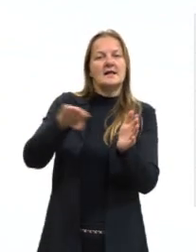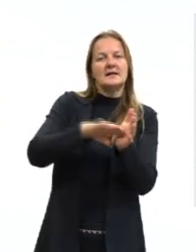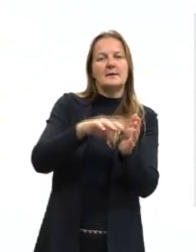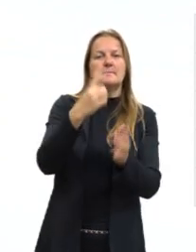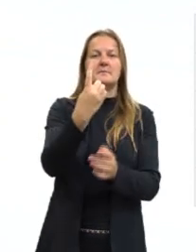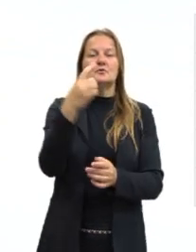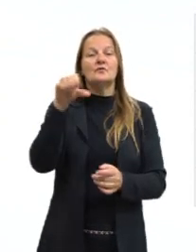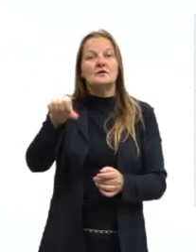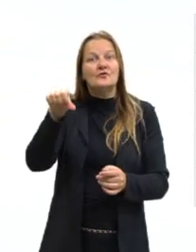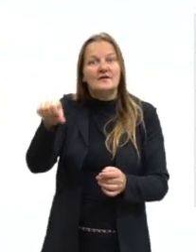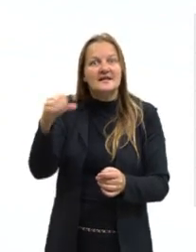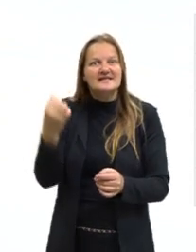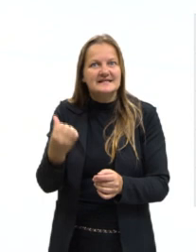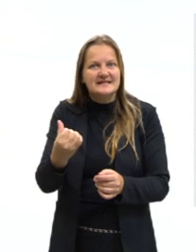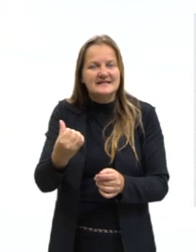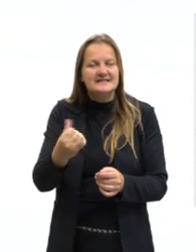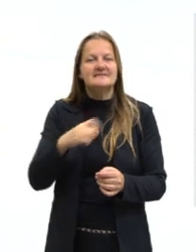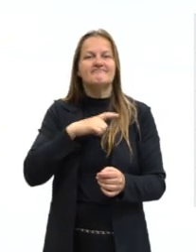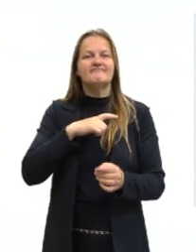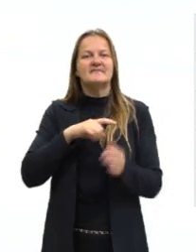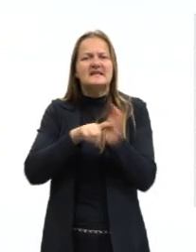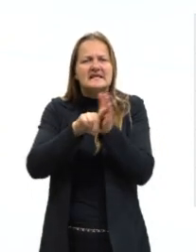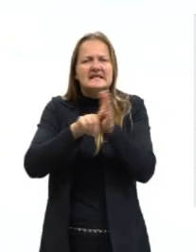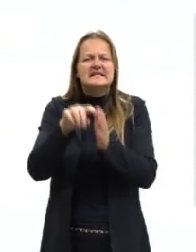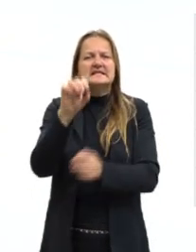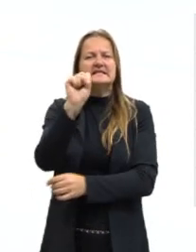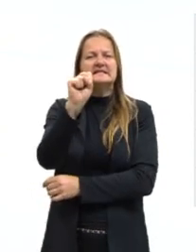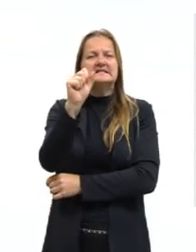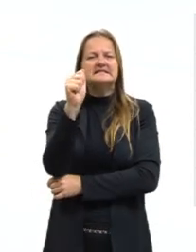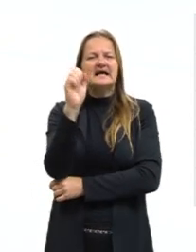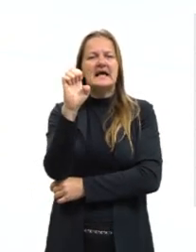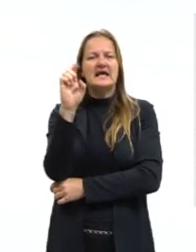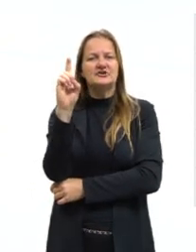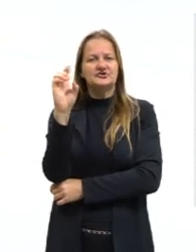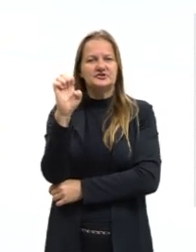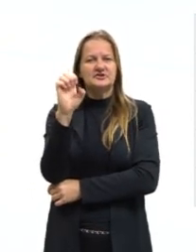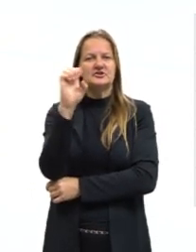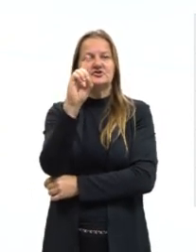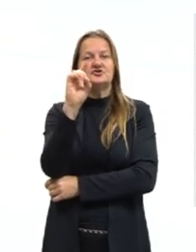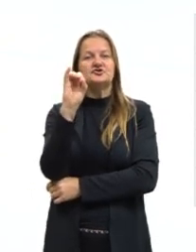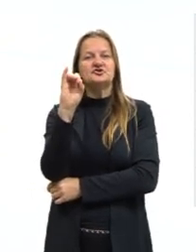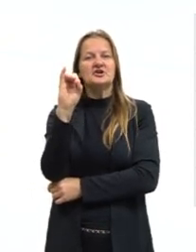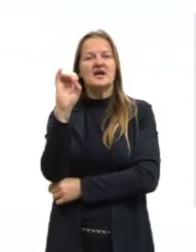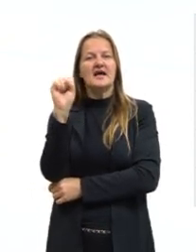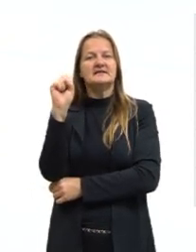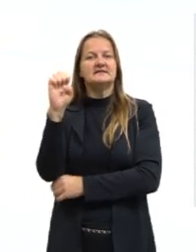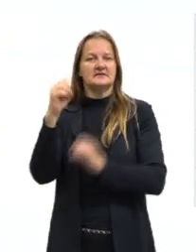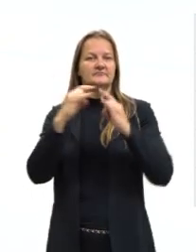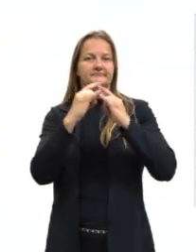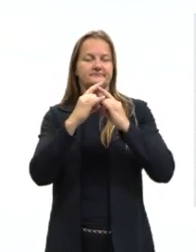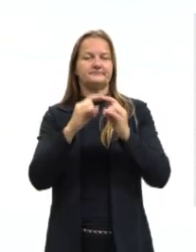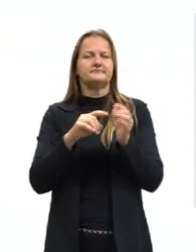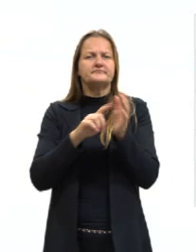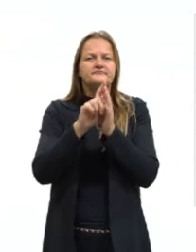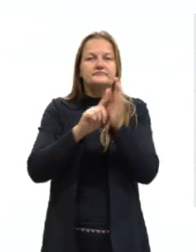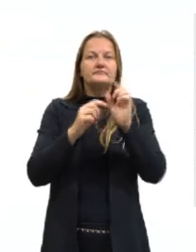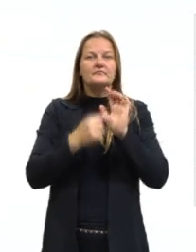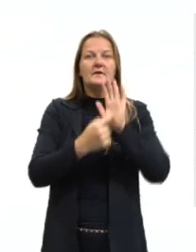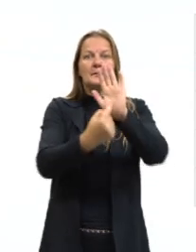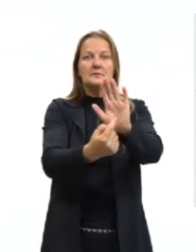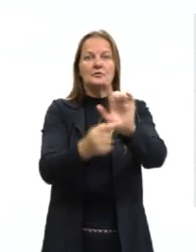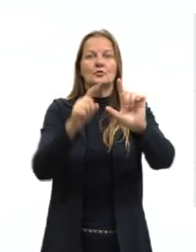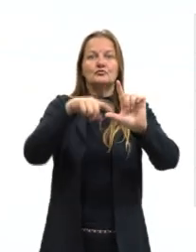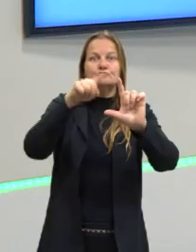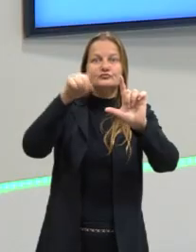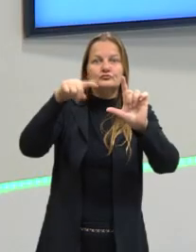1996 realizados pelos aed deese apresentou o seguinte gráfico sobre a taxa de